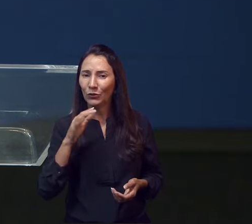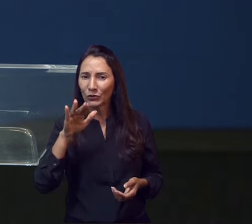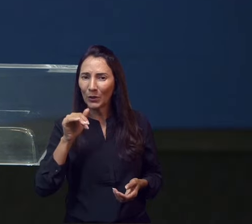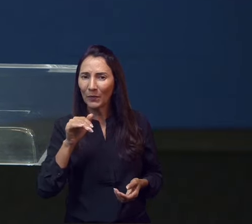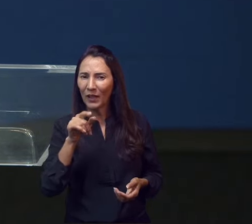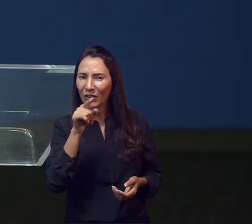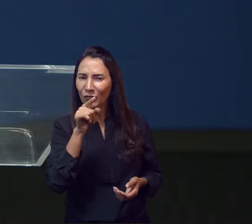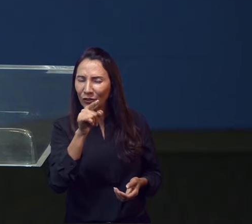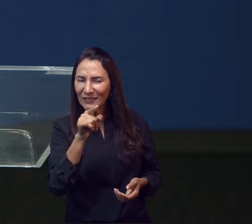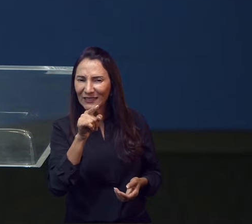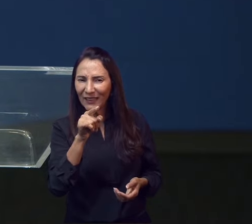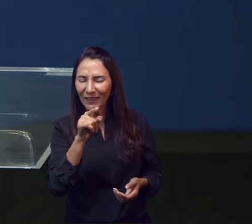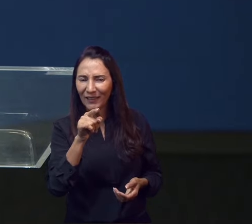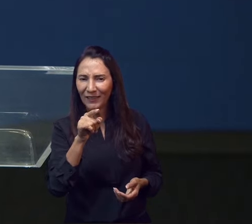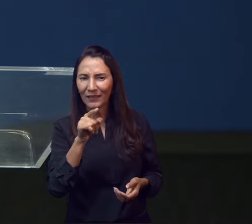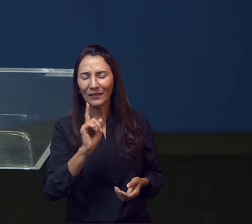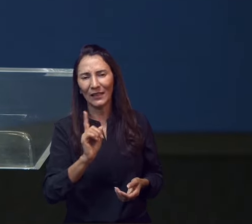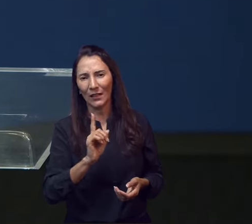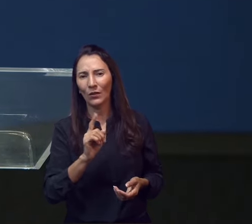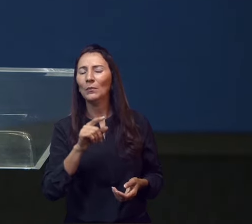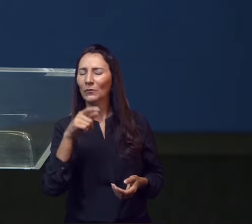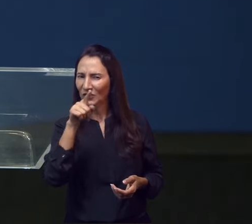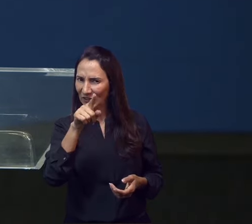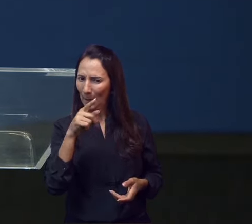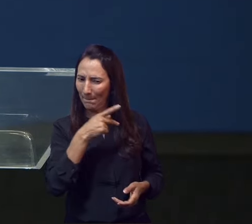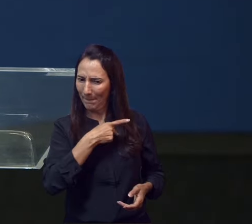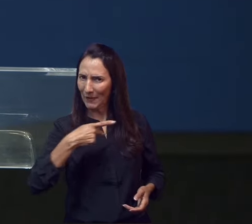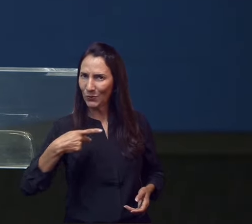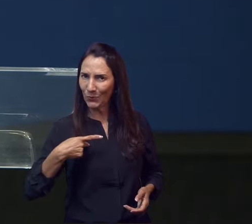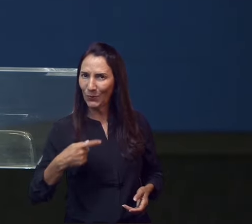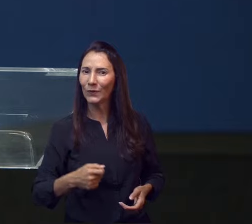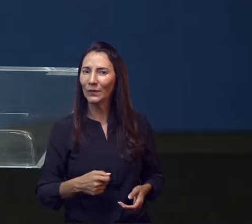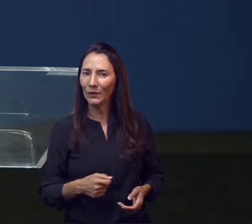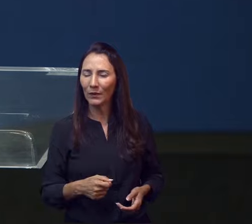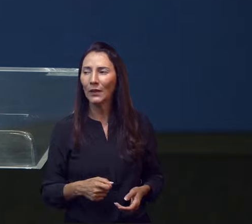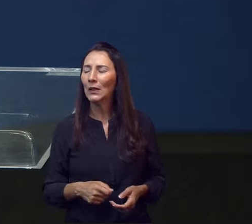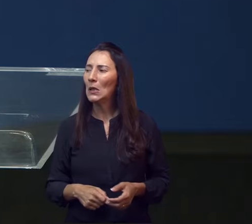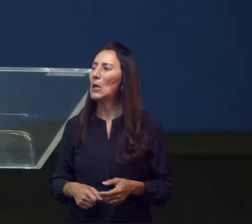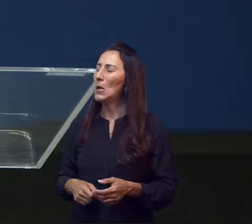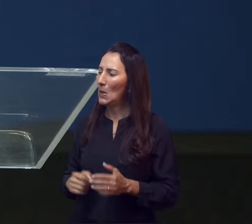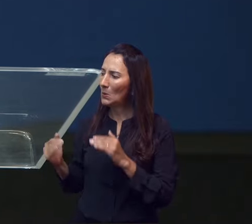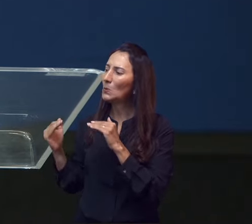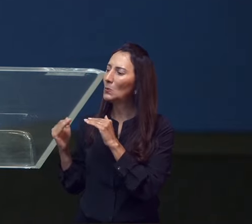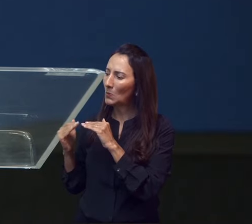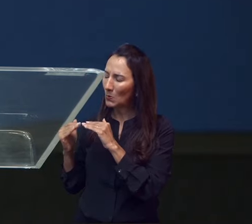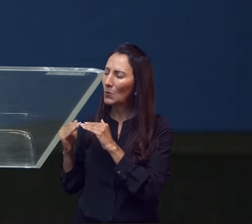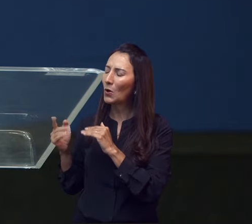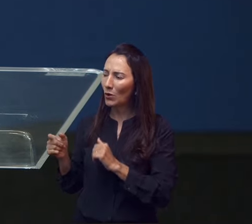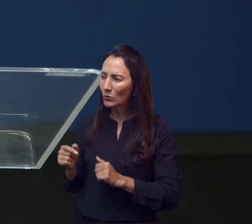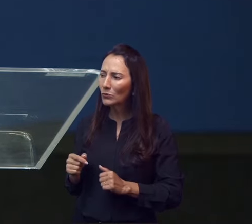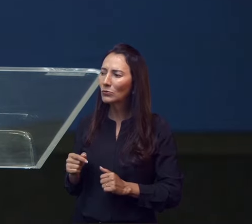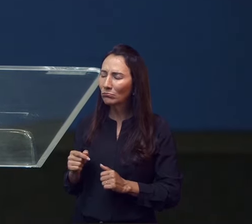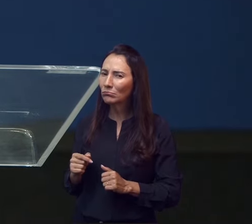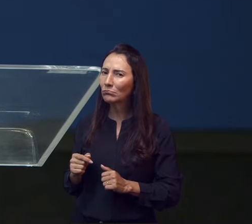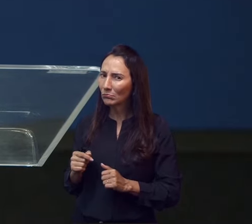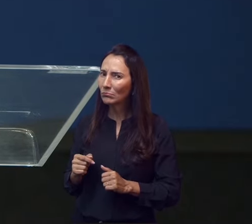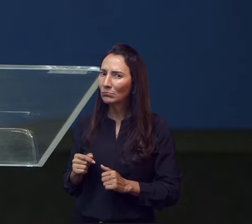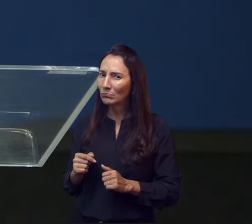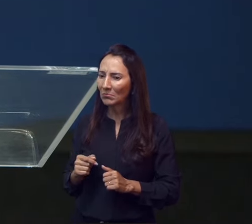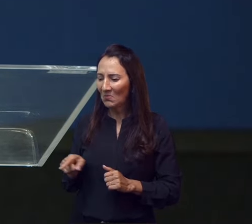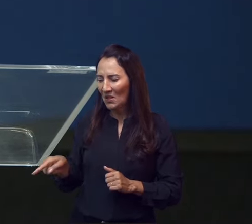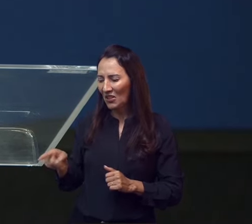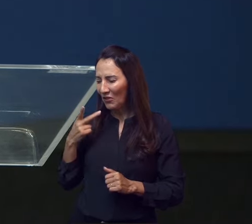aí ele falou é né Eu também achei que não é bem por aí não né eu falei então pastor